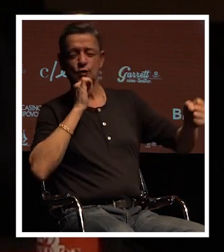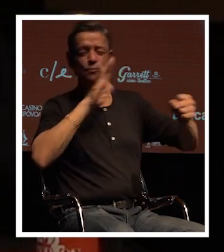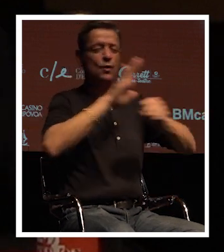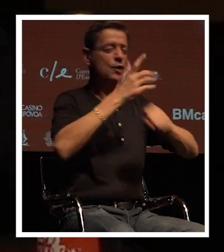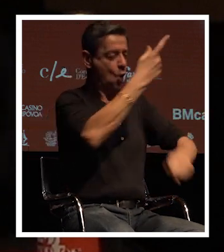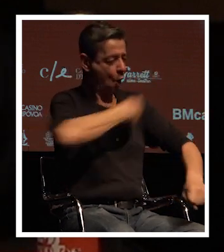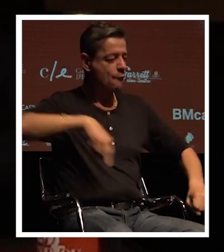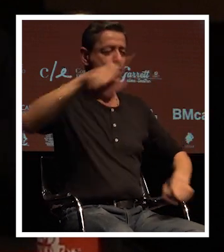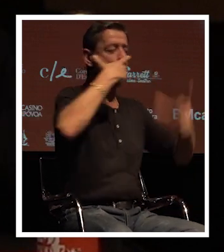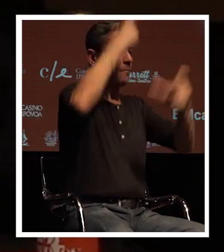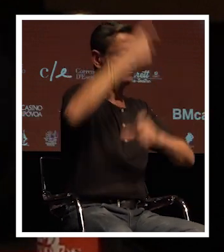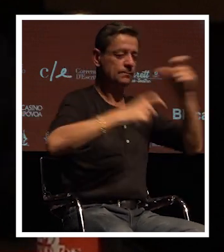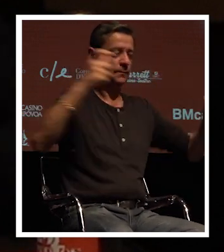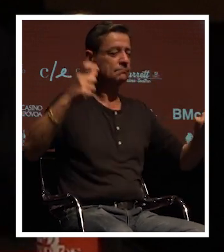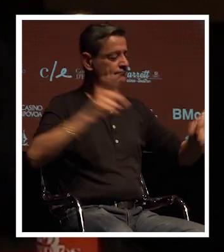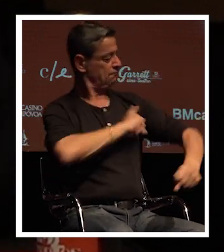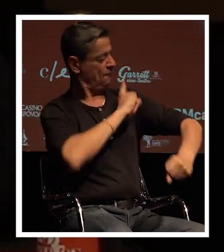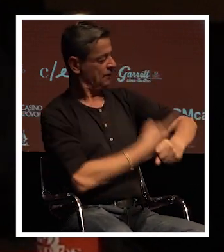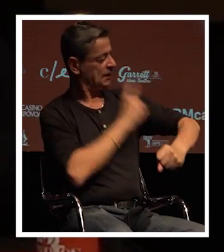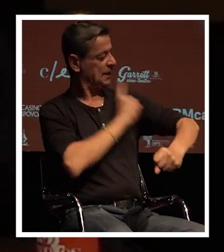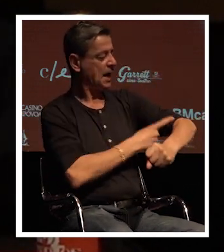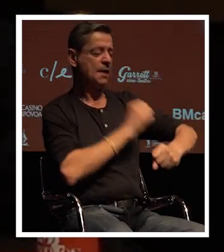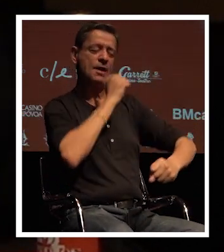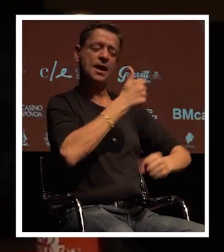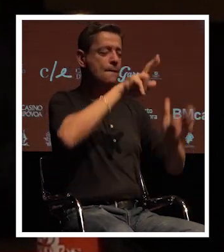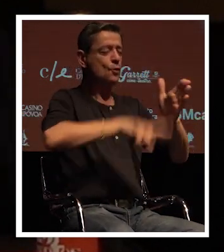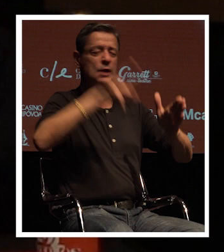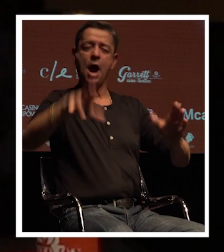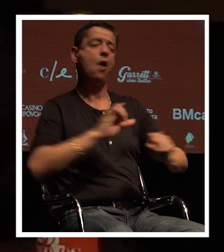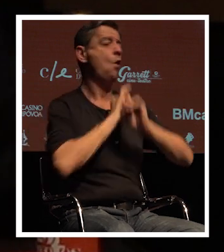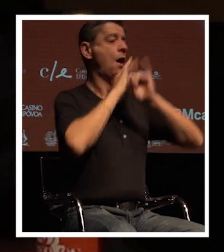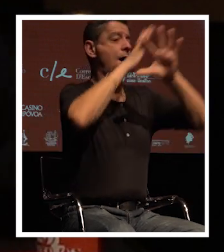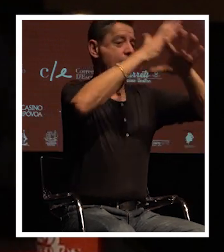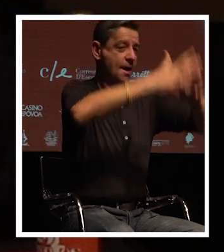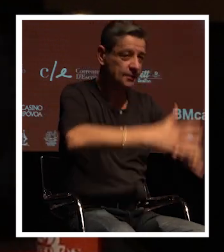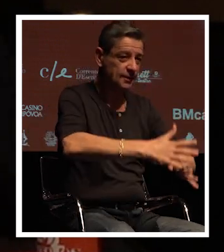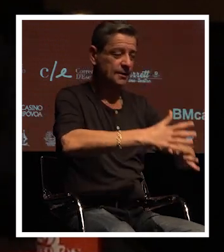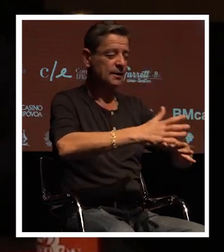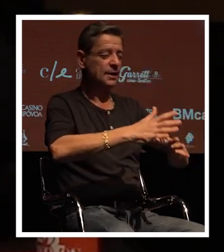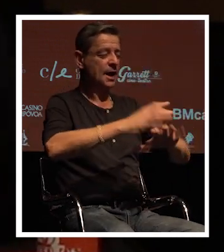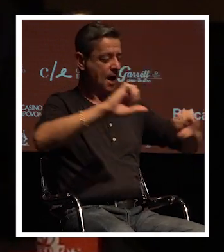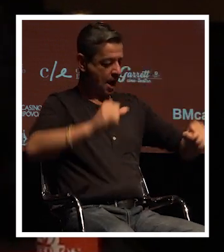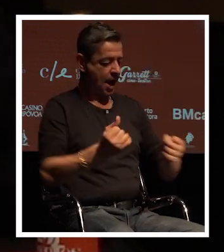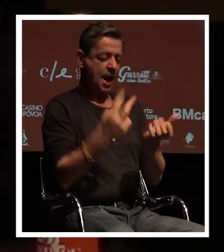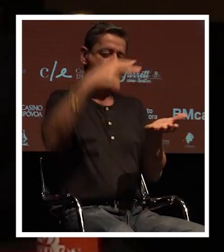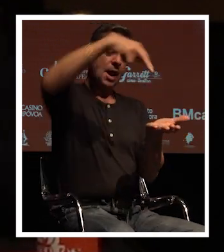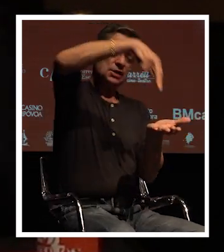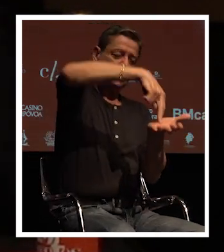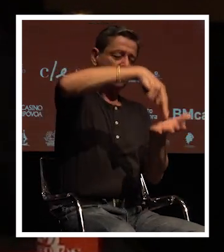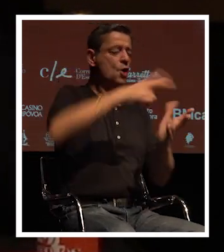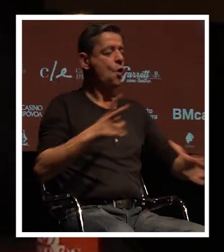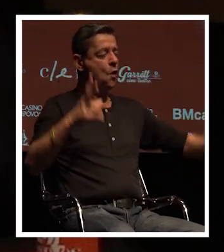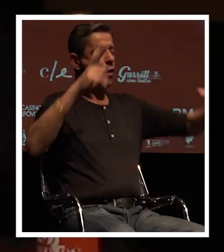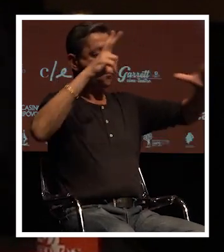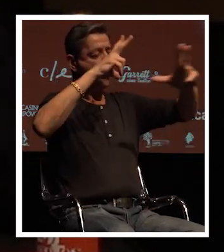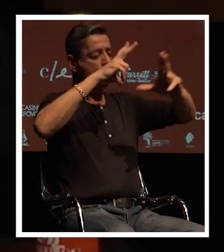Nobre povo nação Valente e Imortal levantai ho